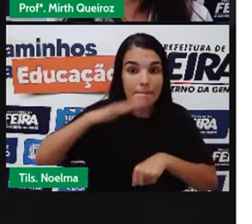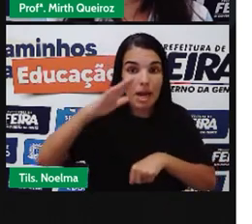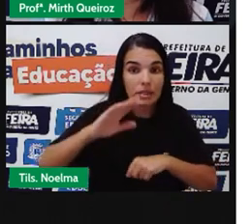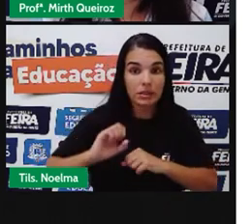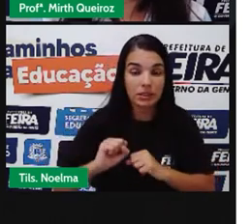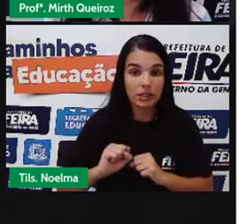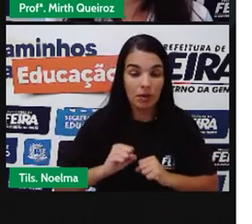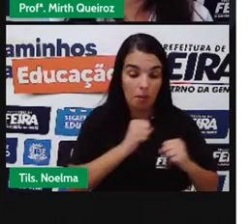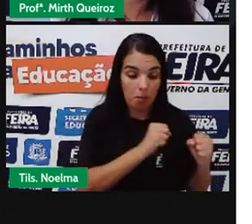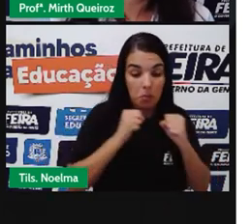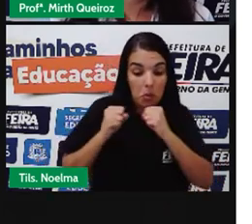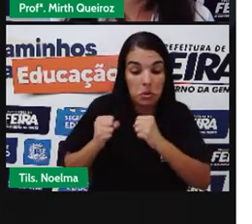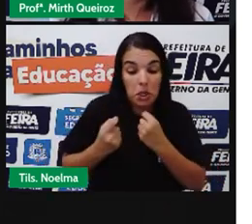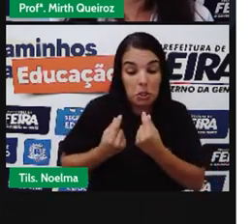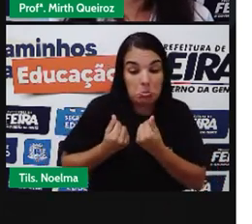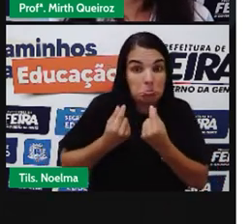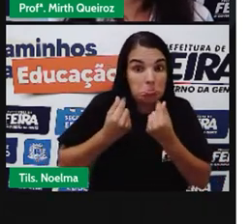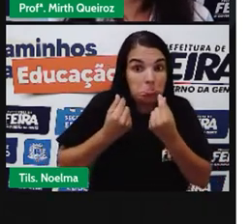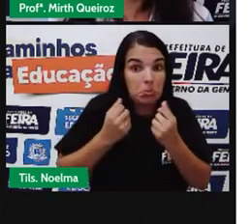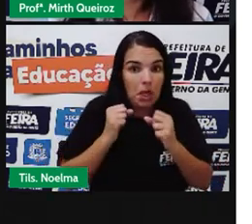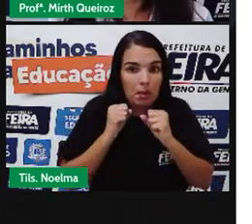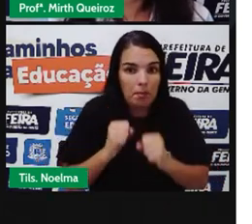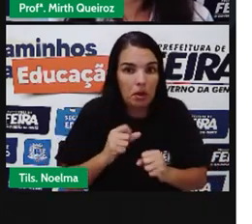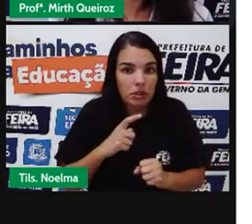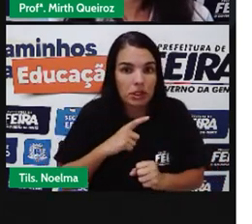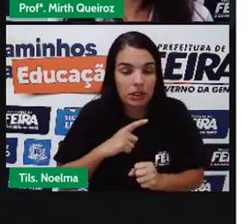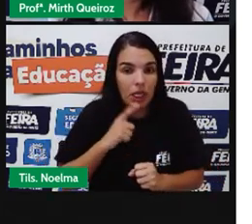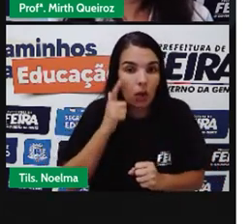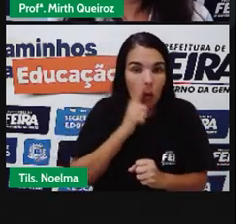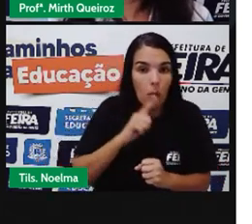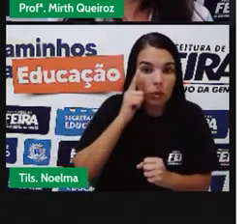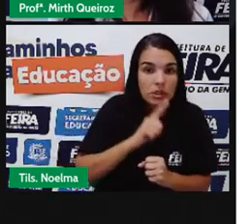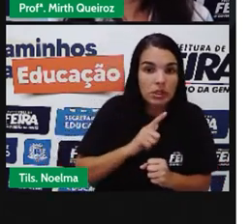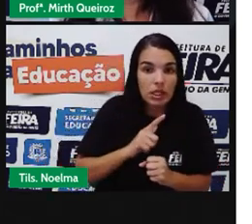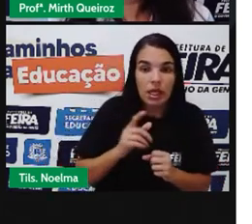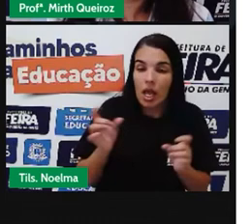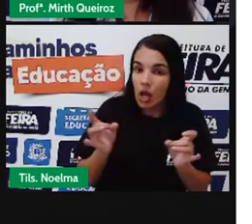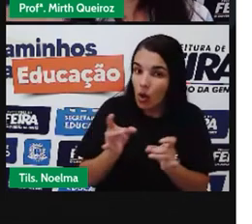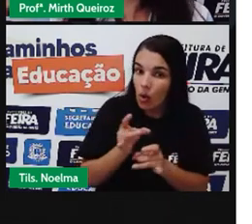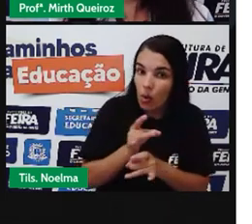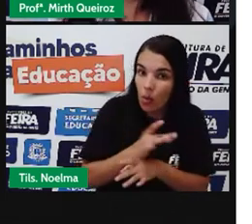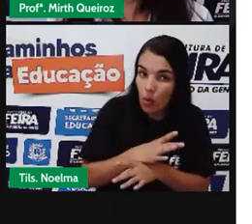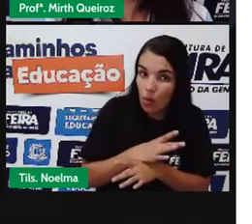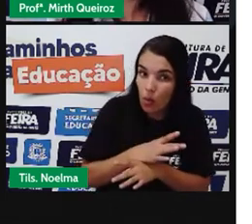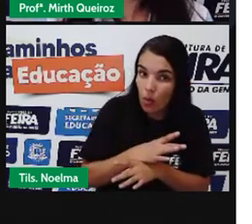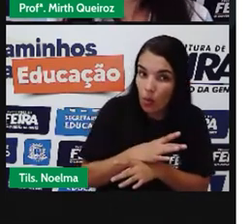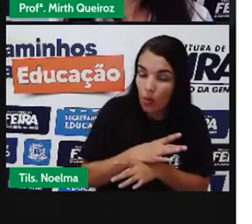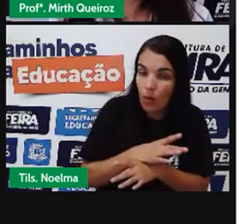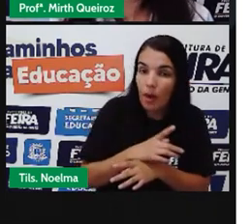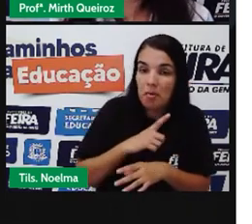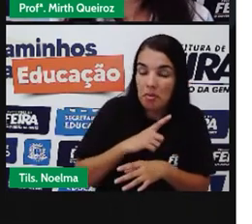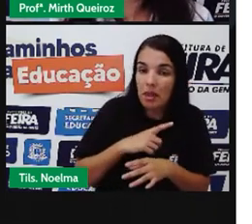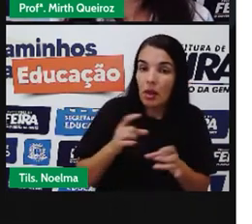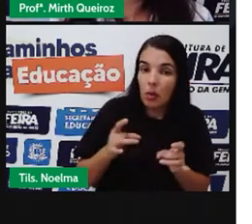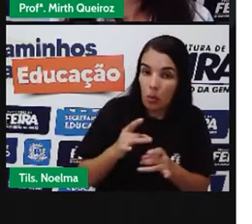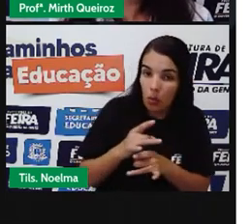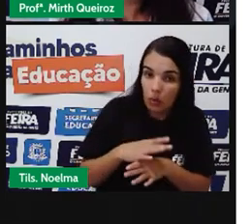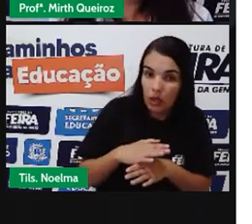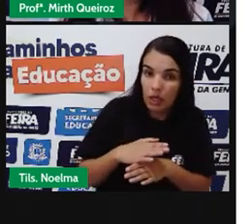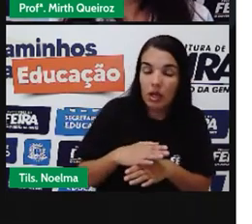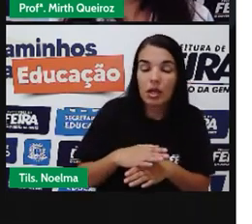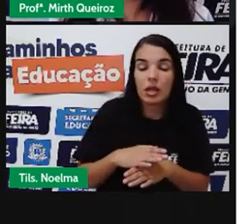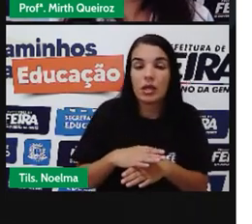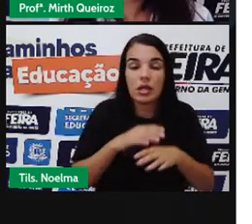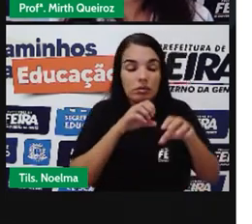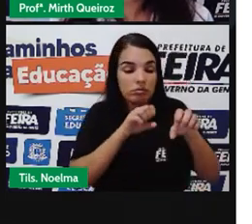mais poder aquisitivo, pode completar a educação. Quem tem mais poder aquisitivo pode completar a